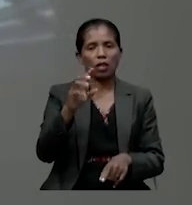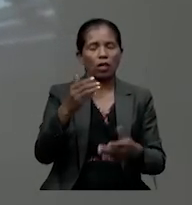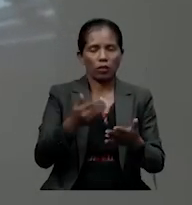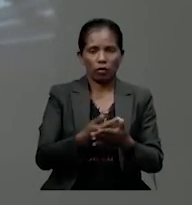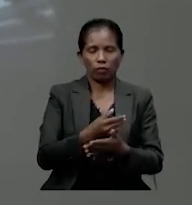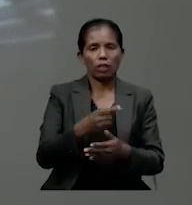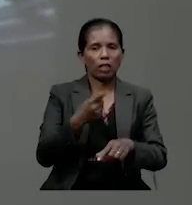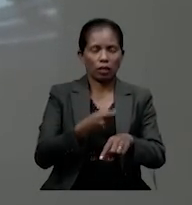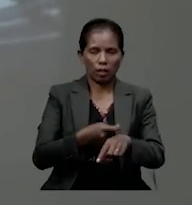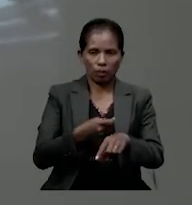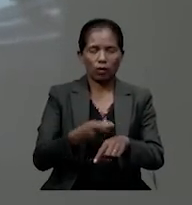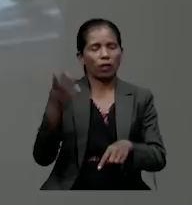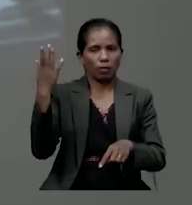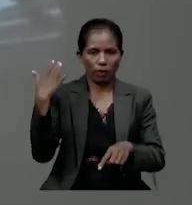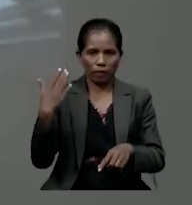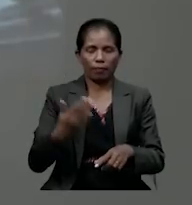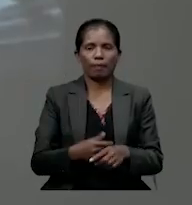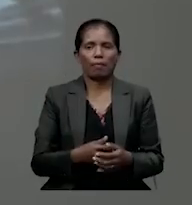ia momento na ba,